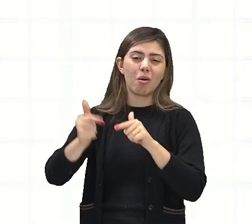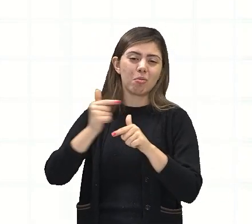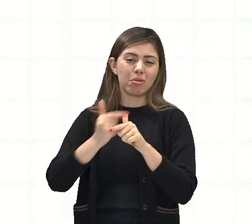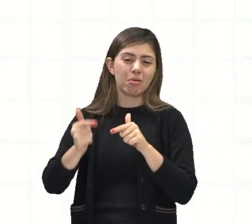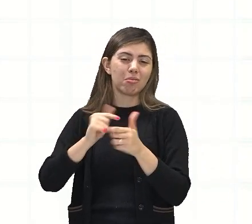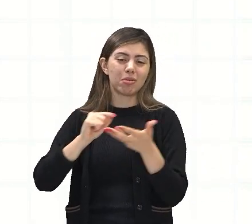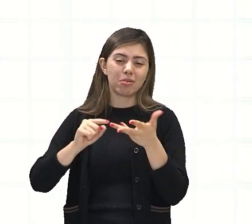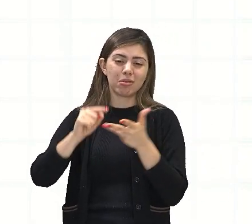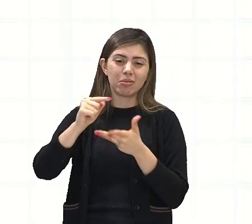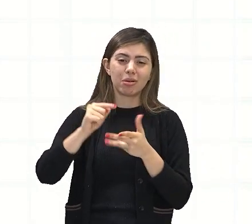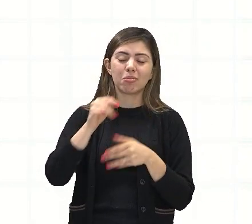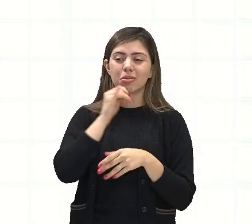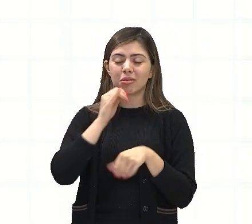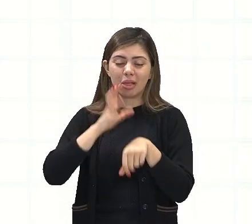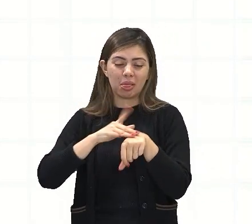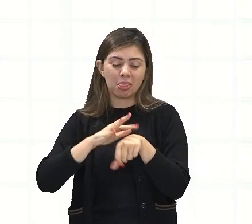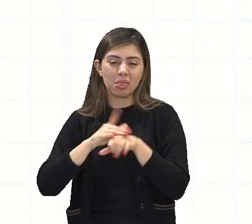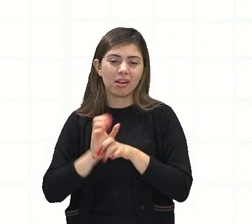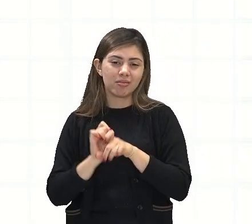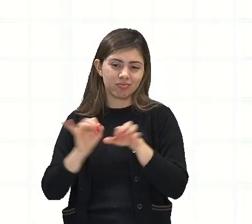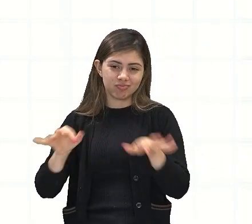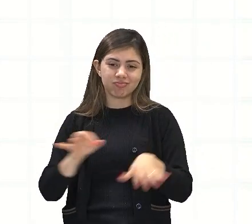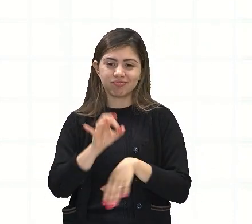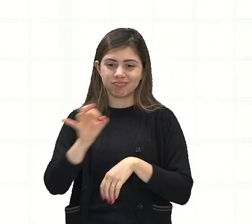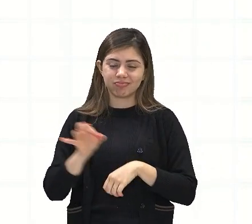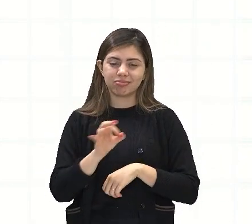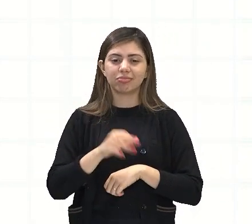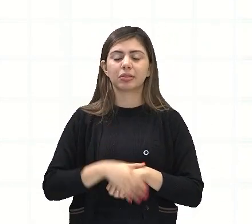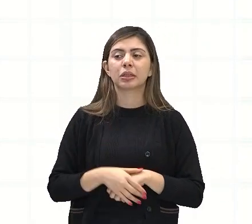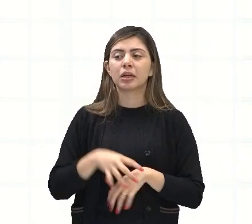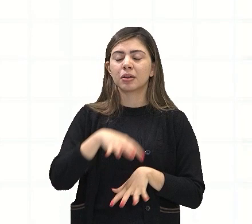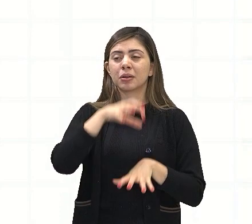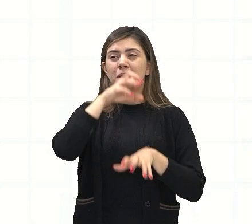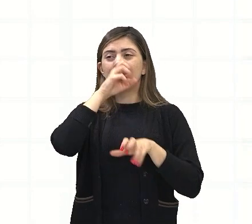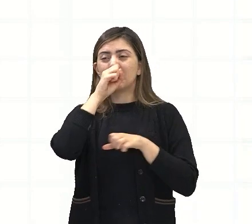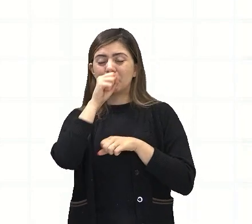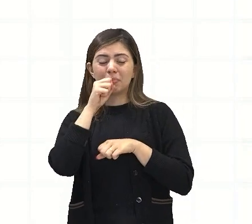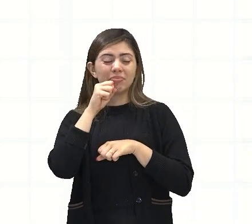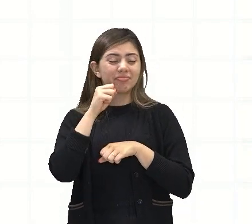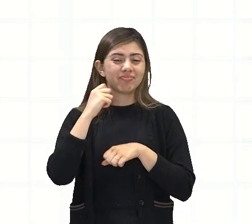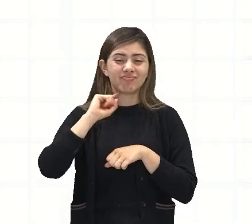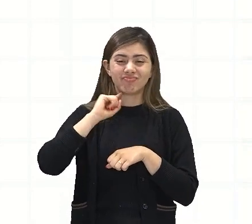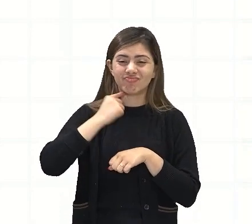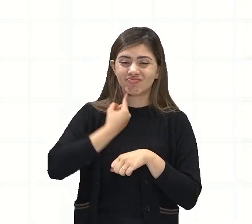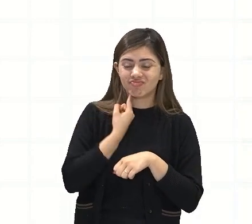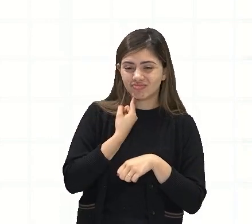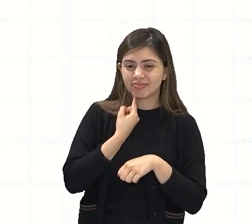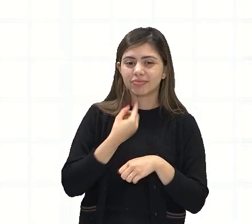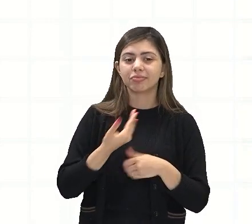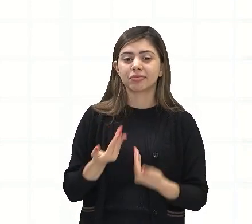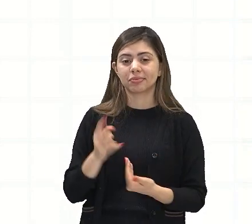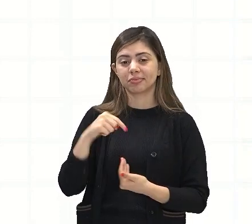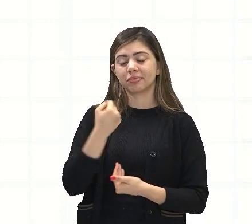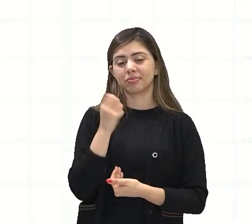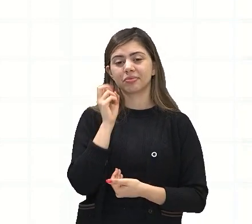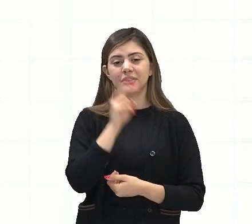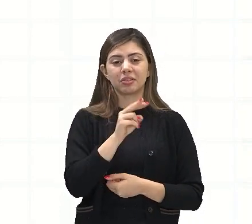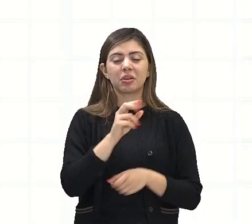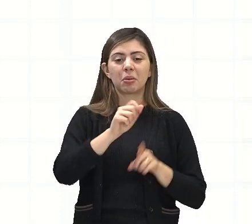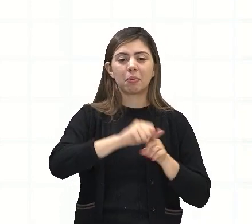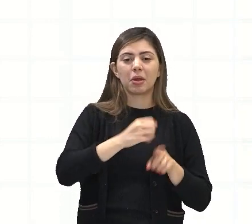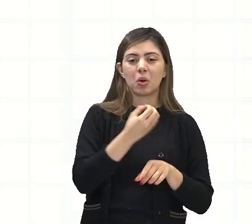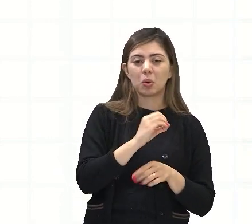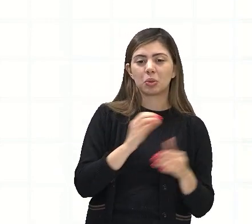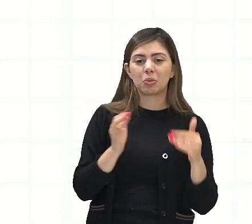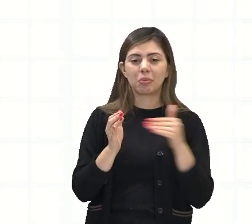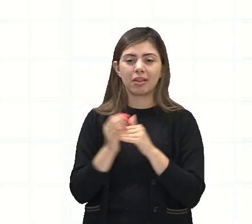exemplo, enfermidades, doenças nas pessoas, né? Não podíamos nem respirar direito. Que muitos de nós testemunhamos entre outubro e novembro de